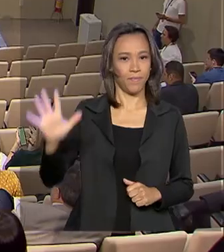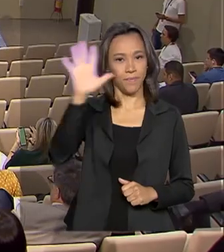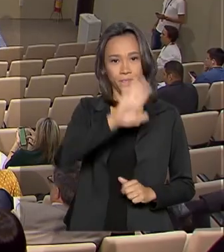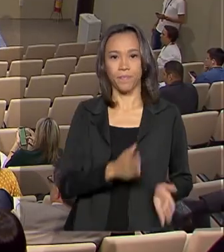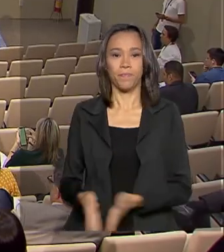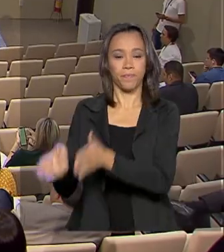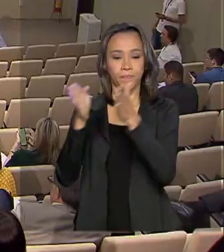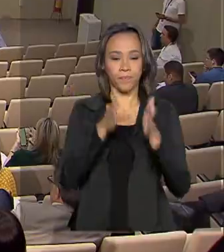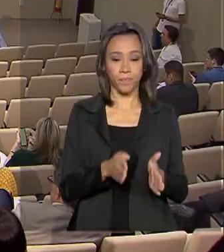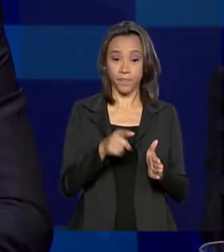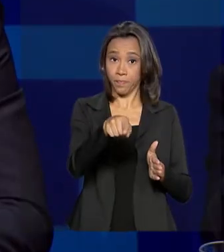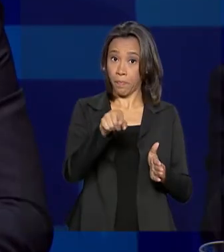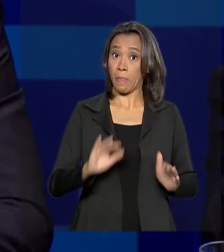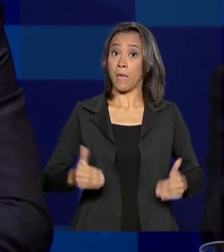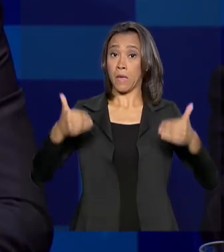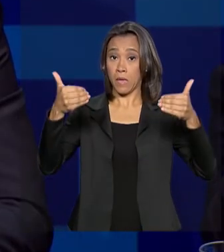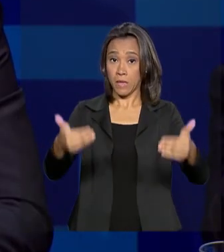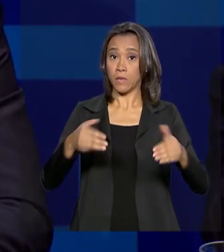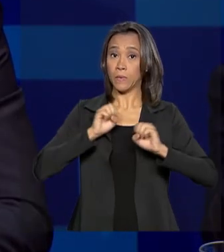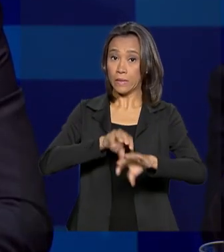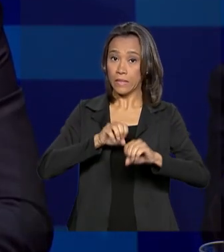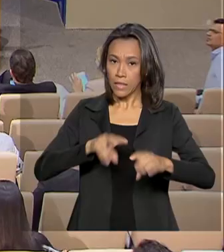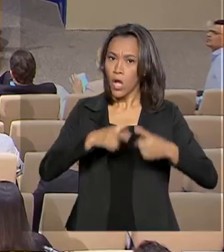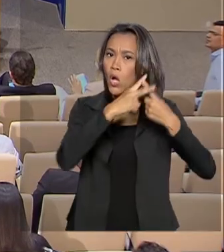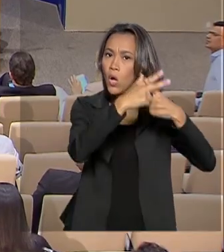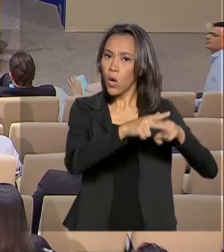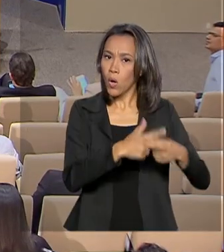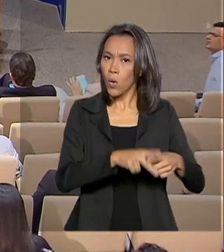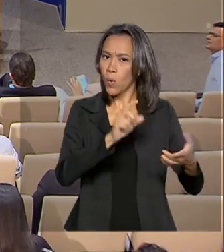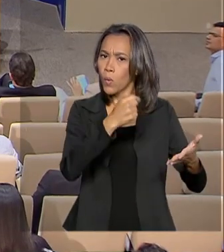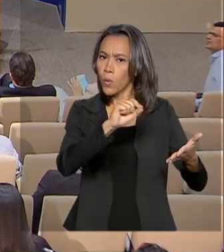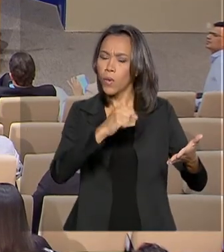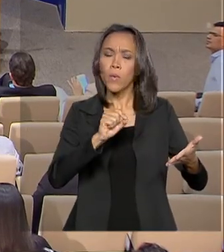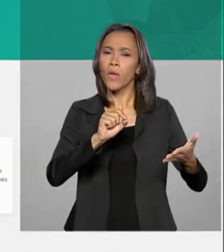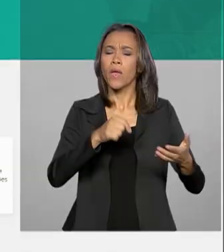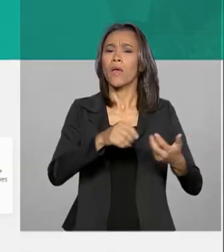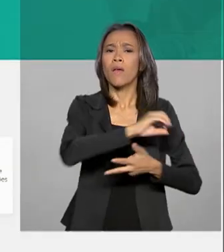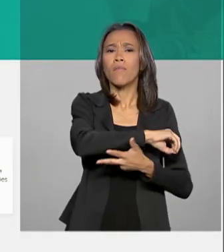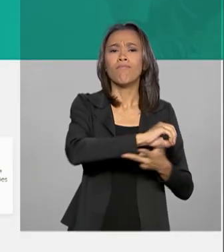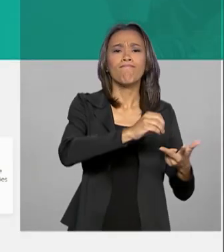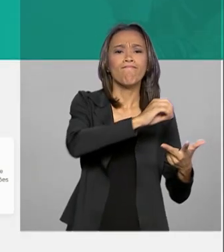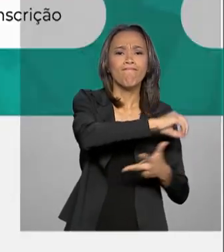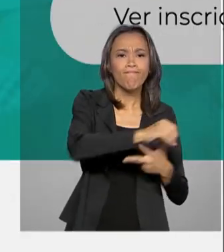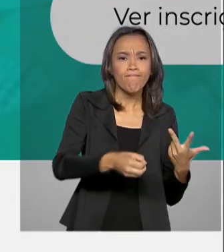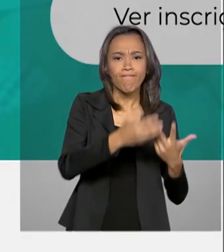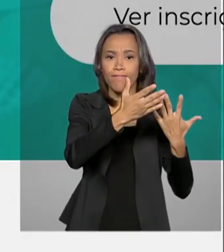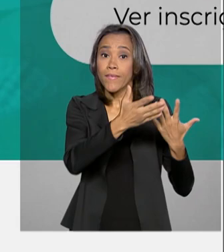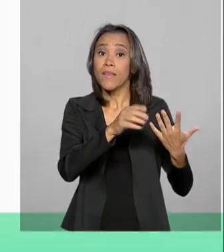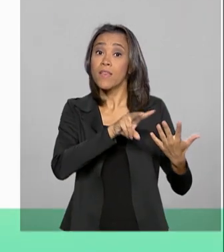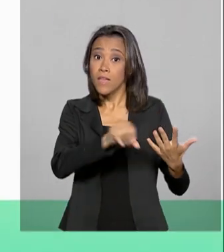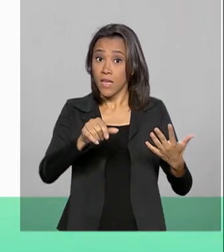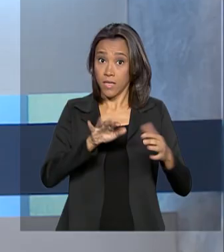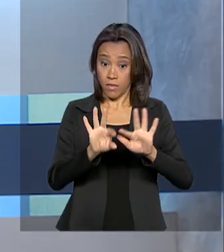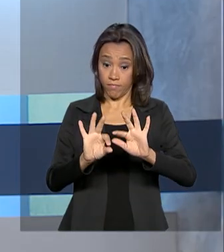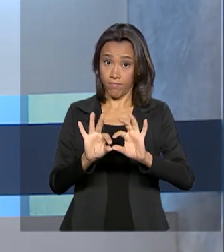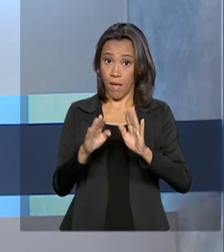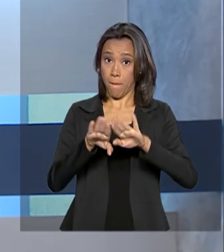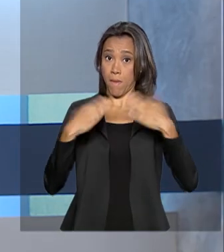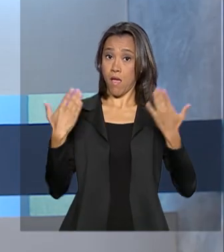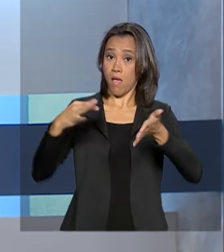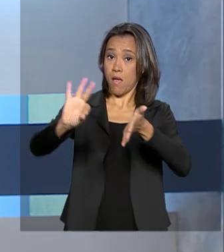o ministério da educação corrigir erros no enem e inscrições para o sisu ficam abertas até domingo